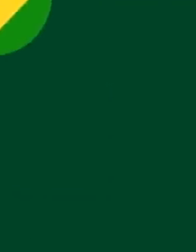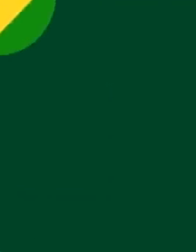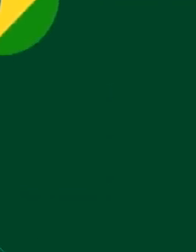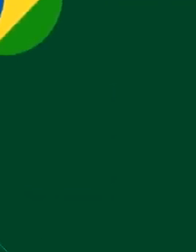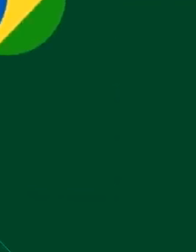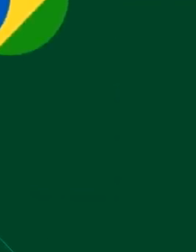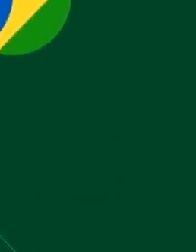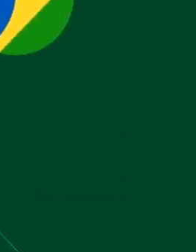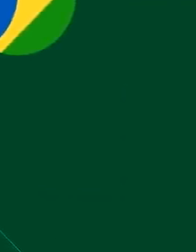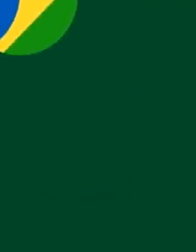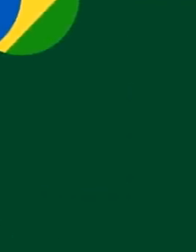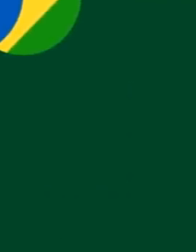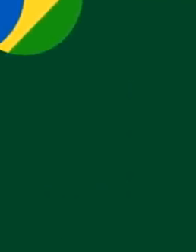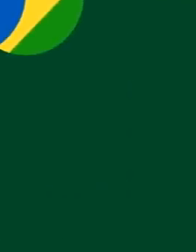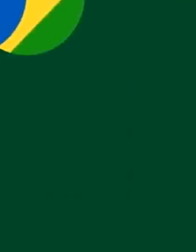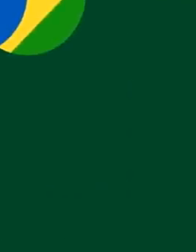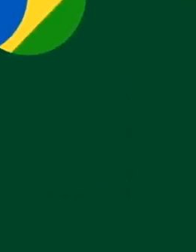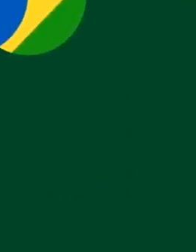Momento Saúde